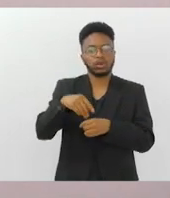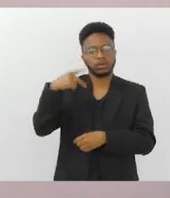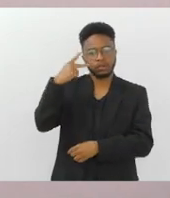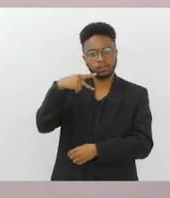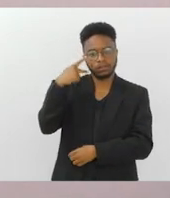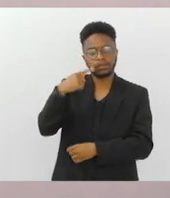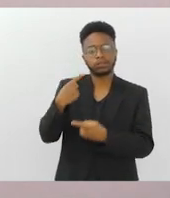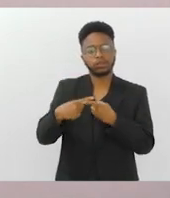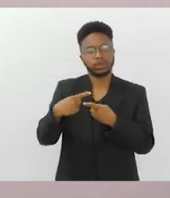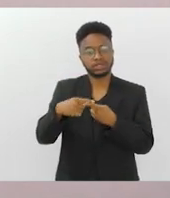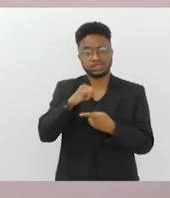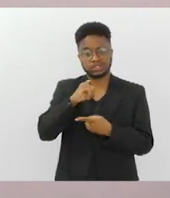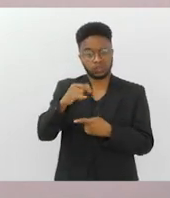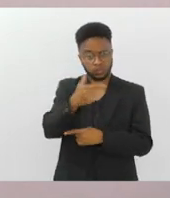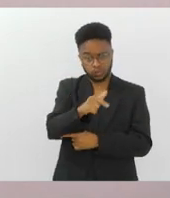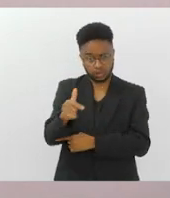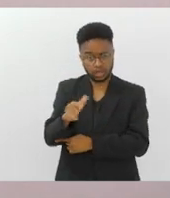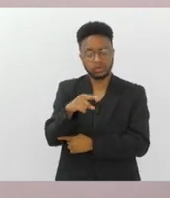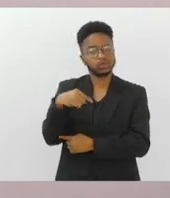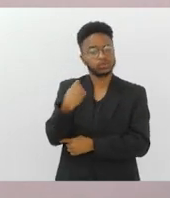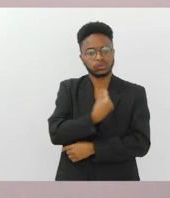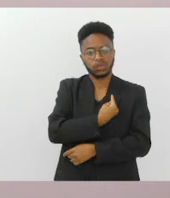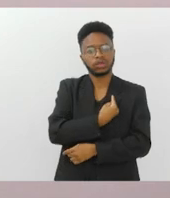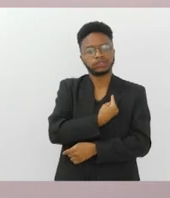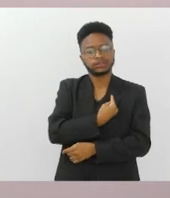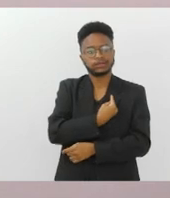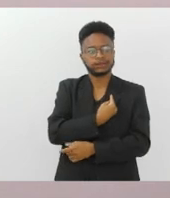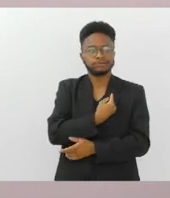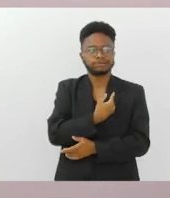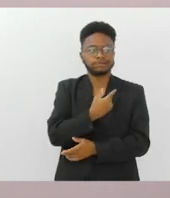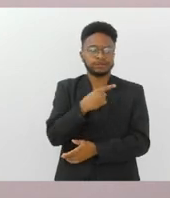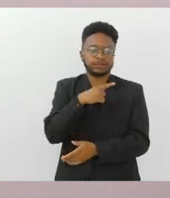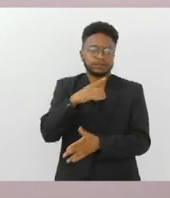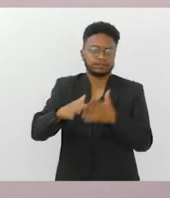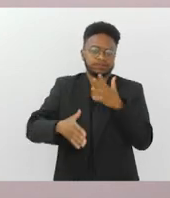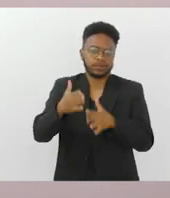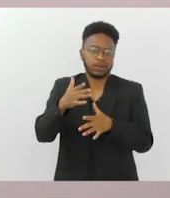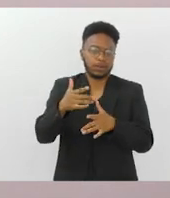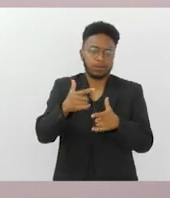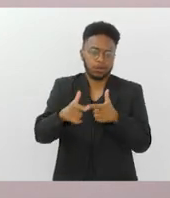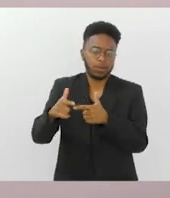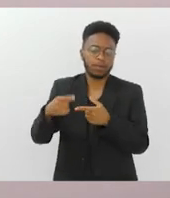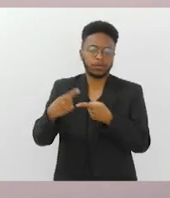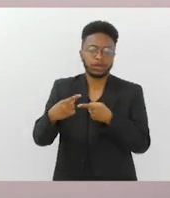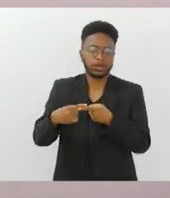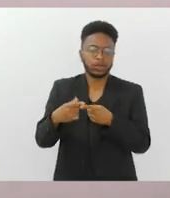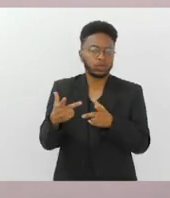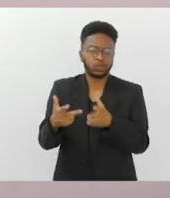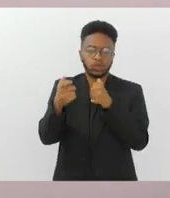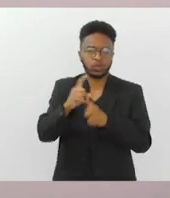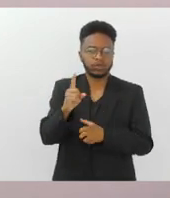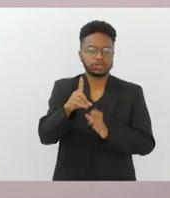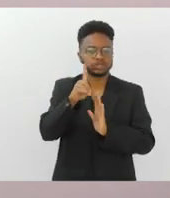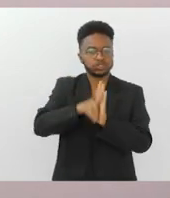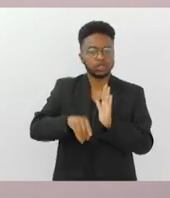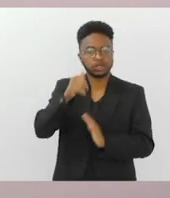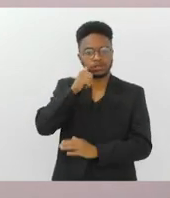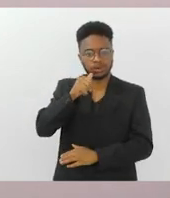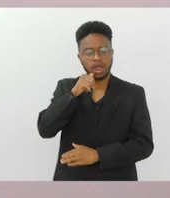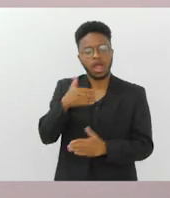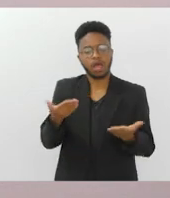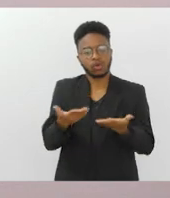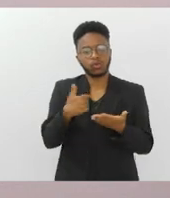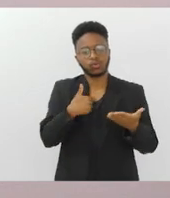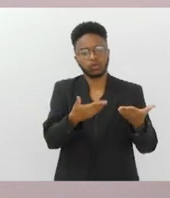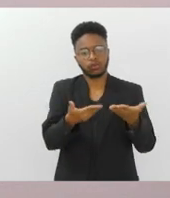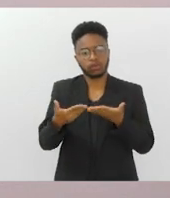gente cai em ciladas, né, de não reconhecer os direitos das nossas mulheres. Convido agora a senhora Mariluce